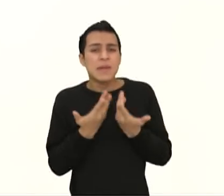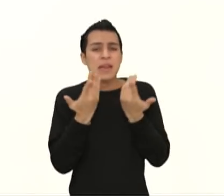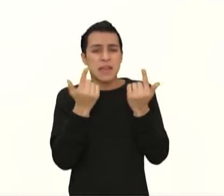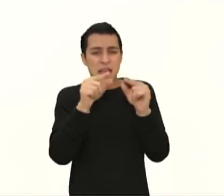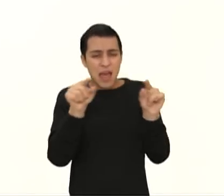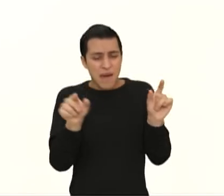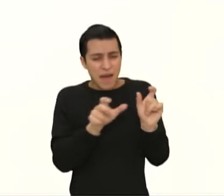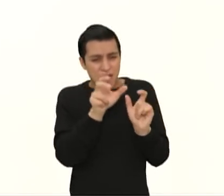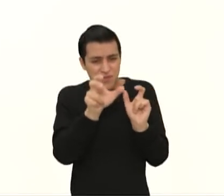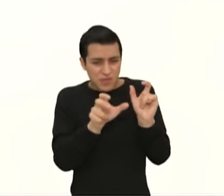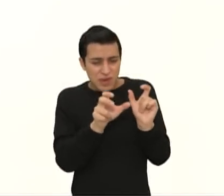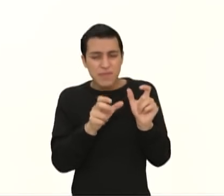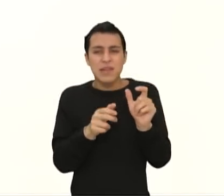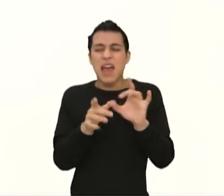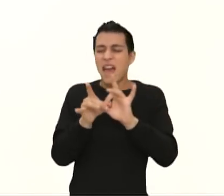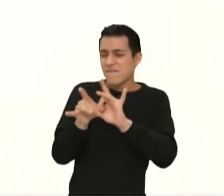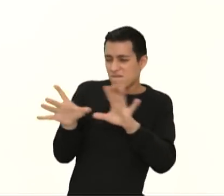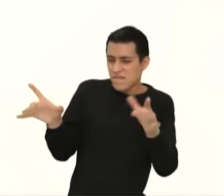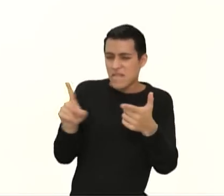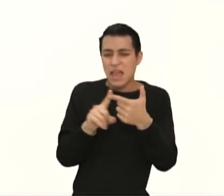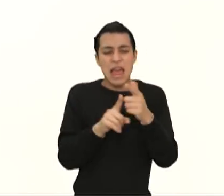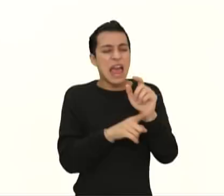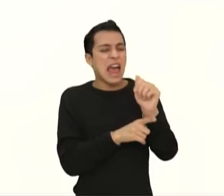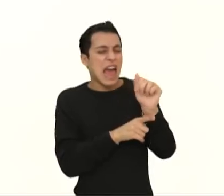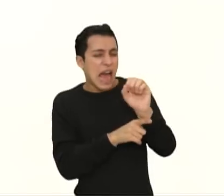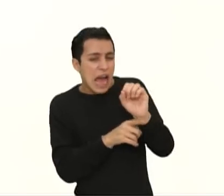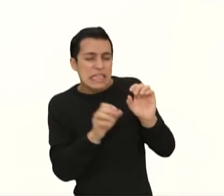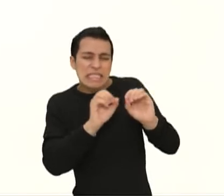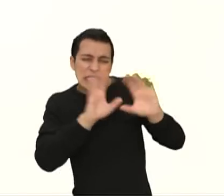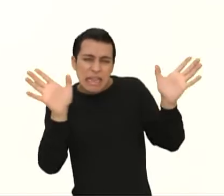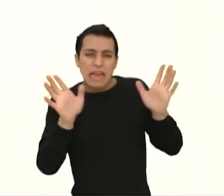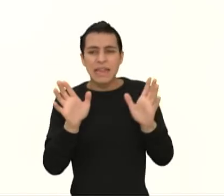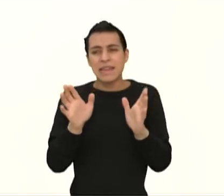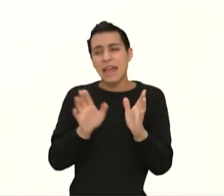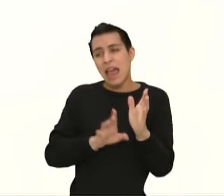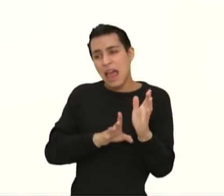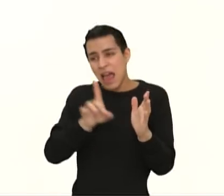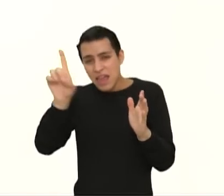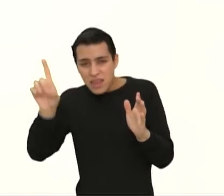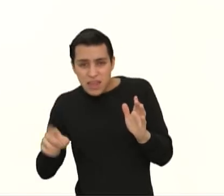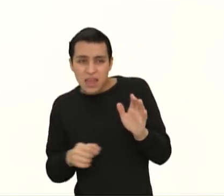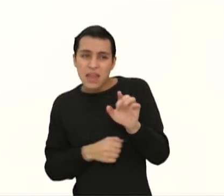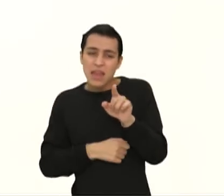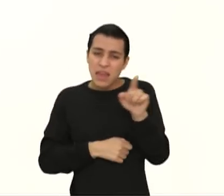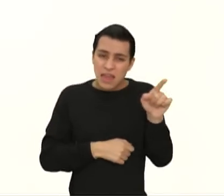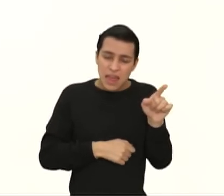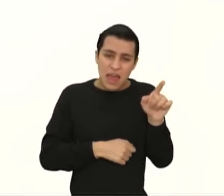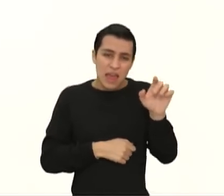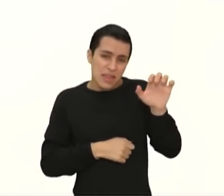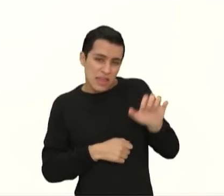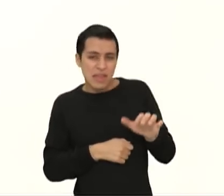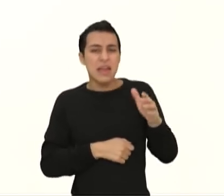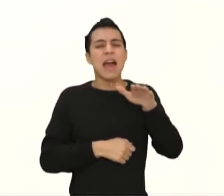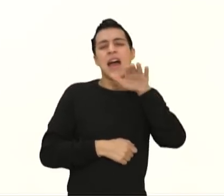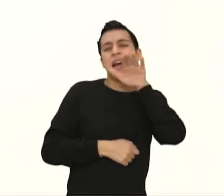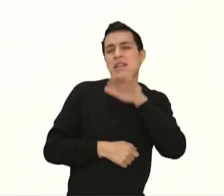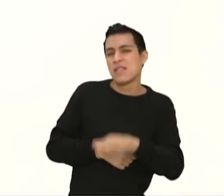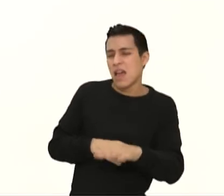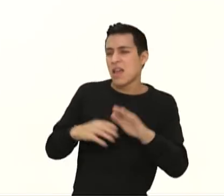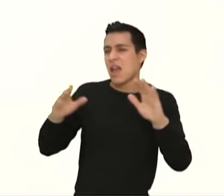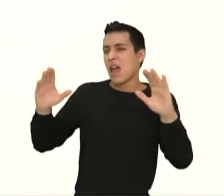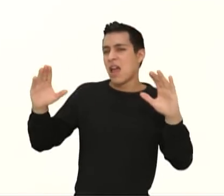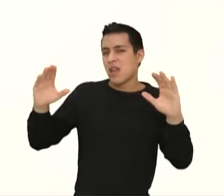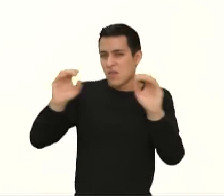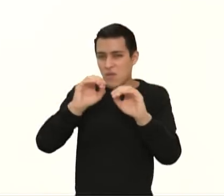como à vontade, às claras, à direita, à esquerda, à tarde, à noite,